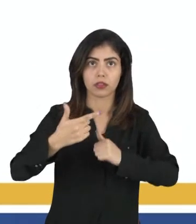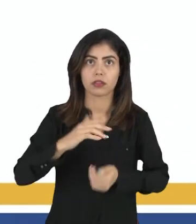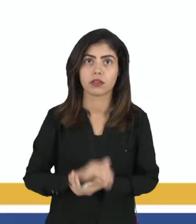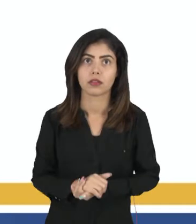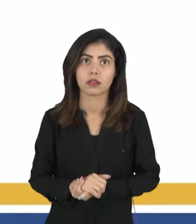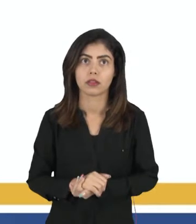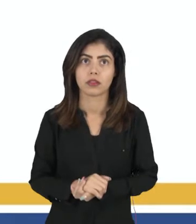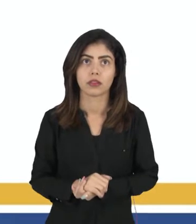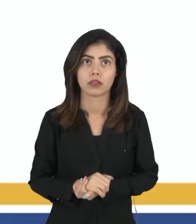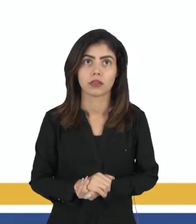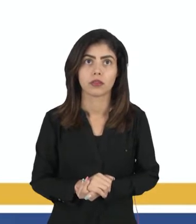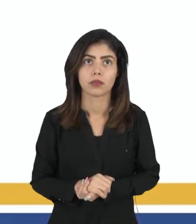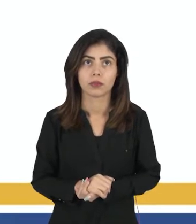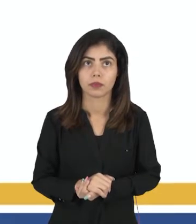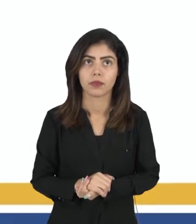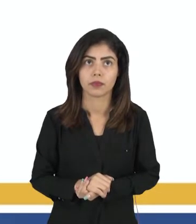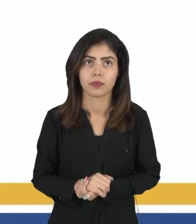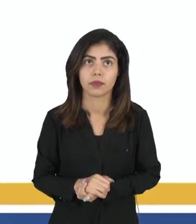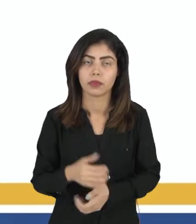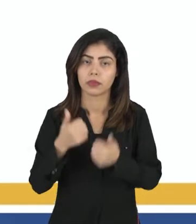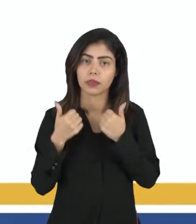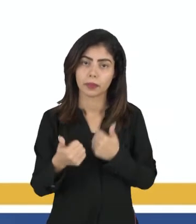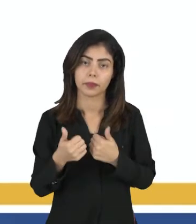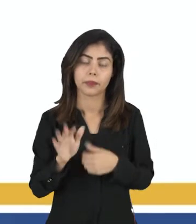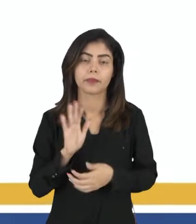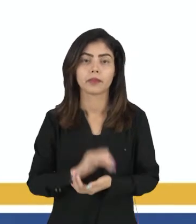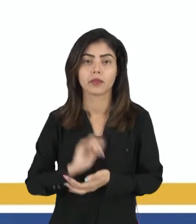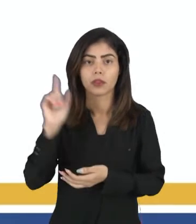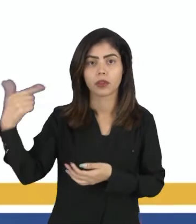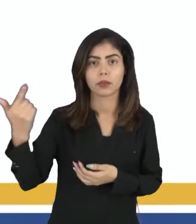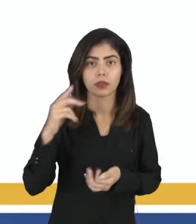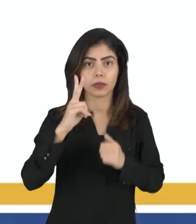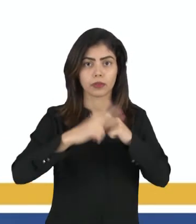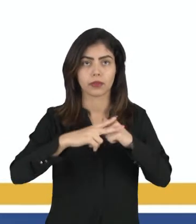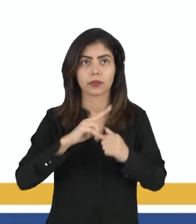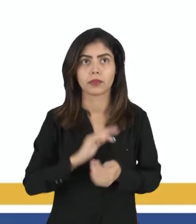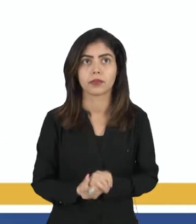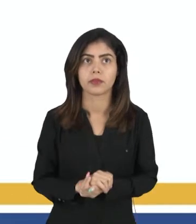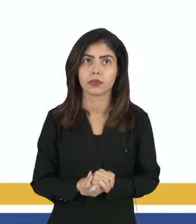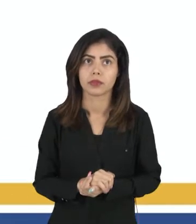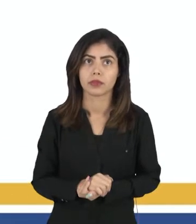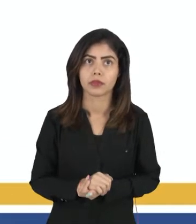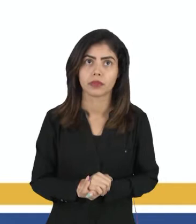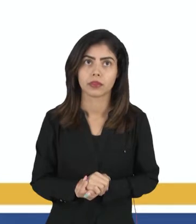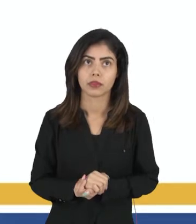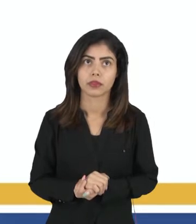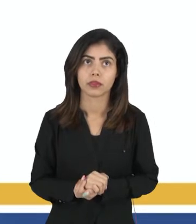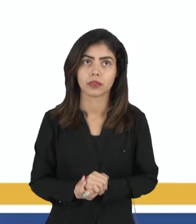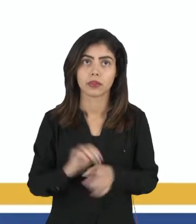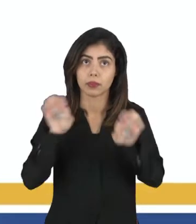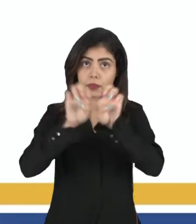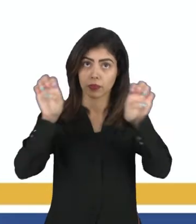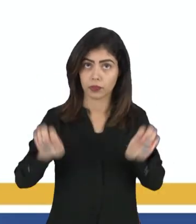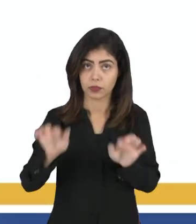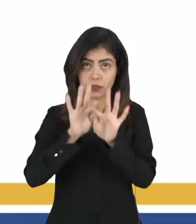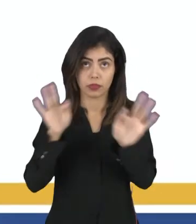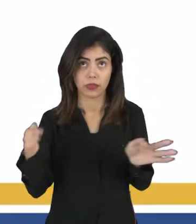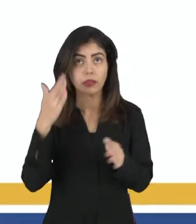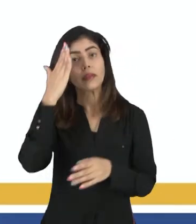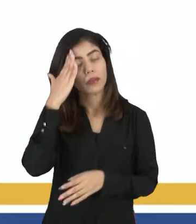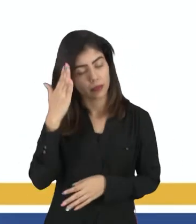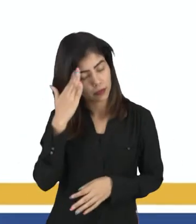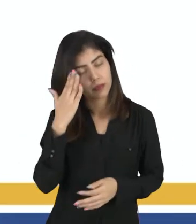1 que e verbo 2, tá? Que vai ser o próximo verbo, tá? Vamos lá. E a estrutura da